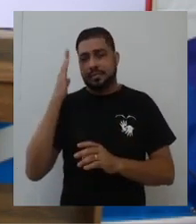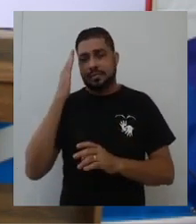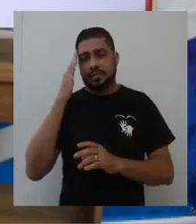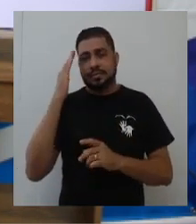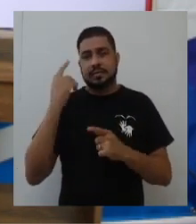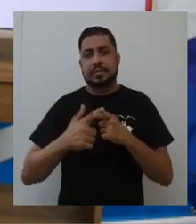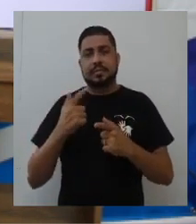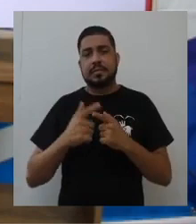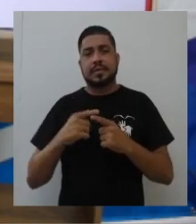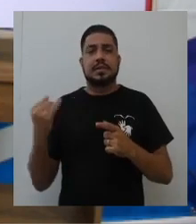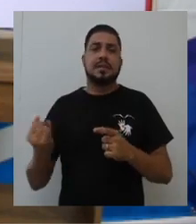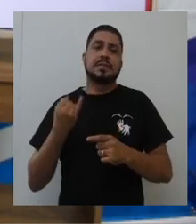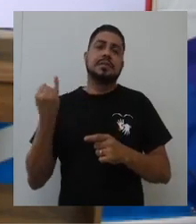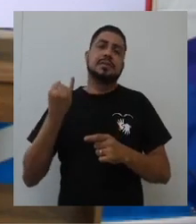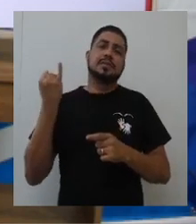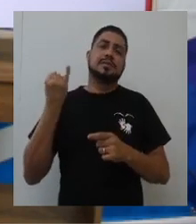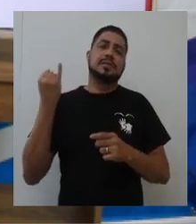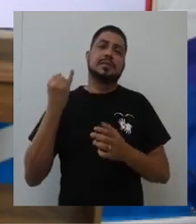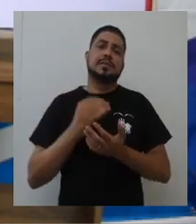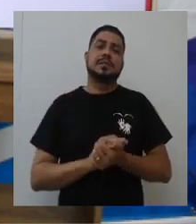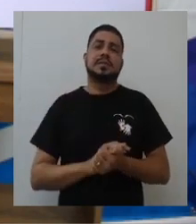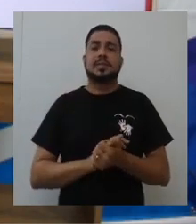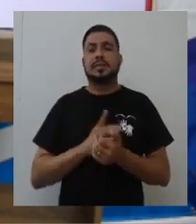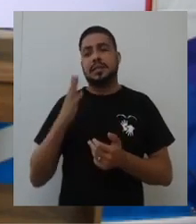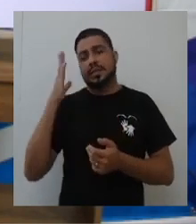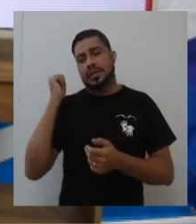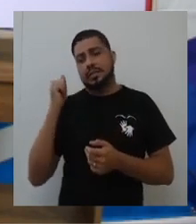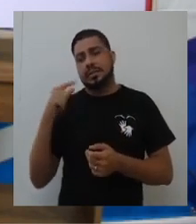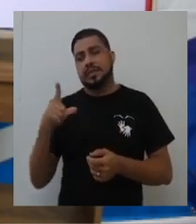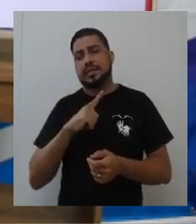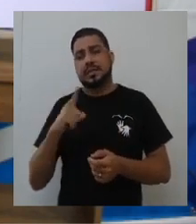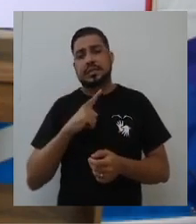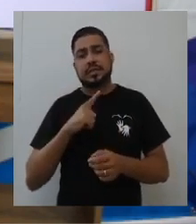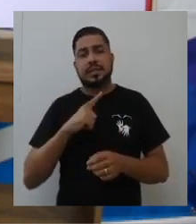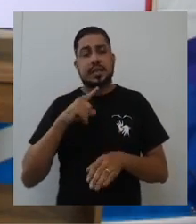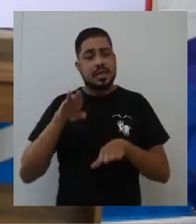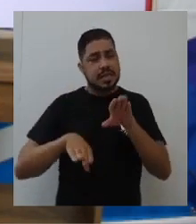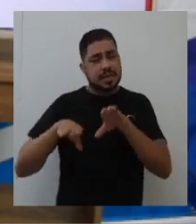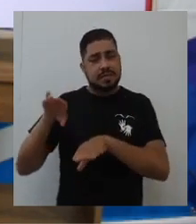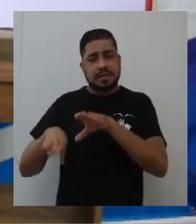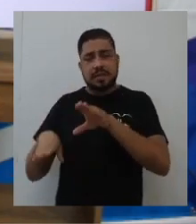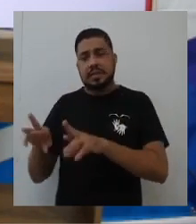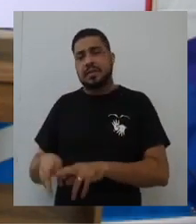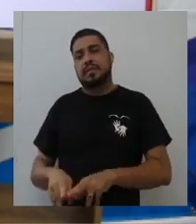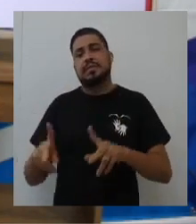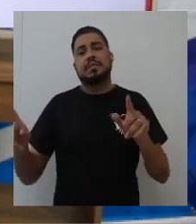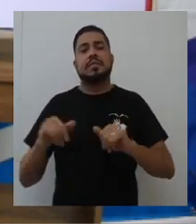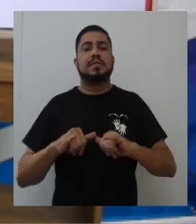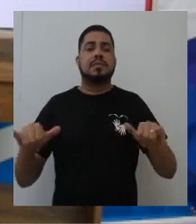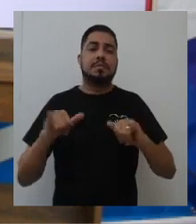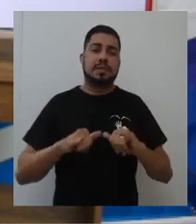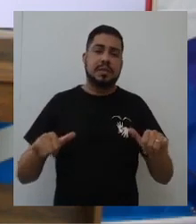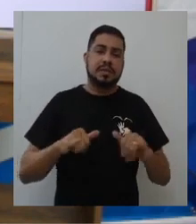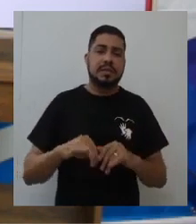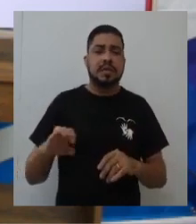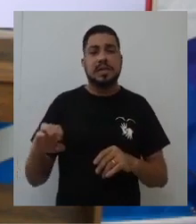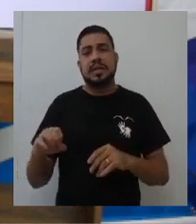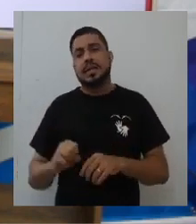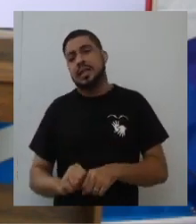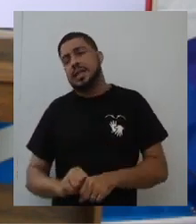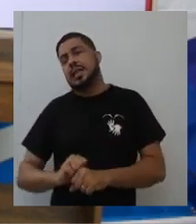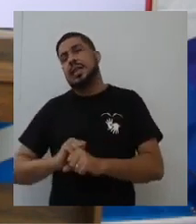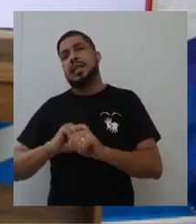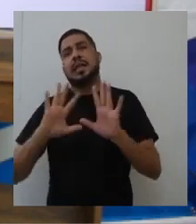por que é tão importante que, além de saber que existem níveis diferentes de informação, claras e